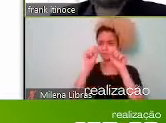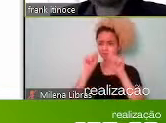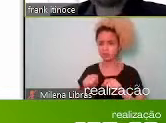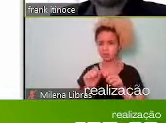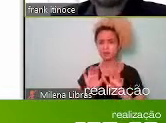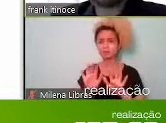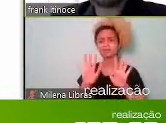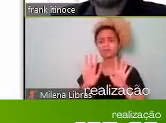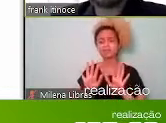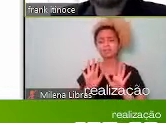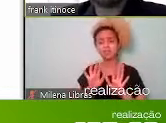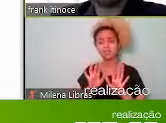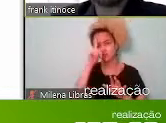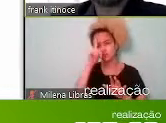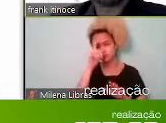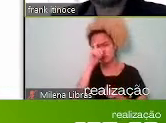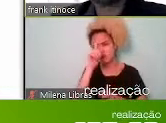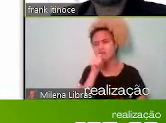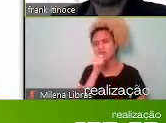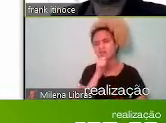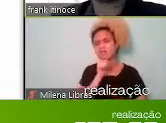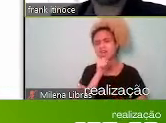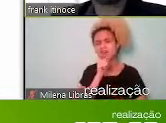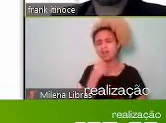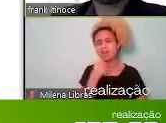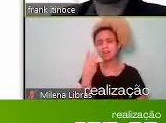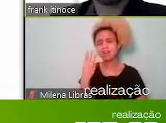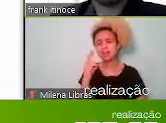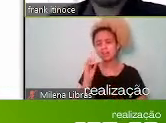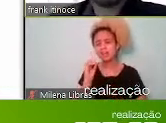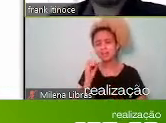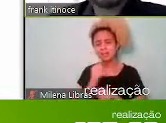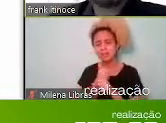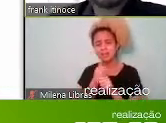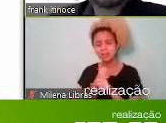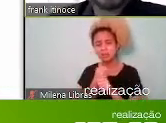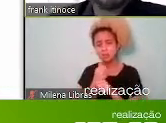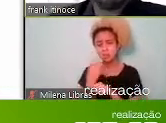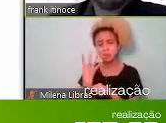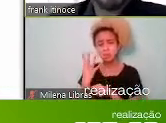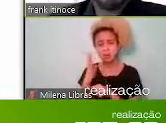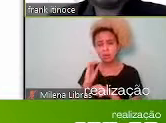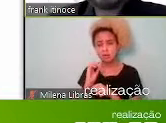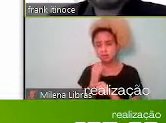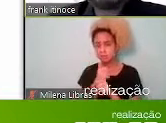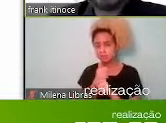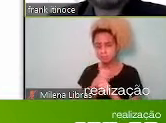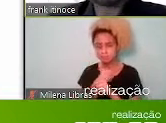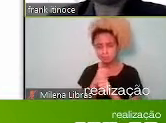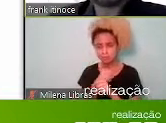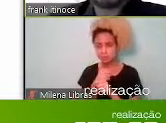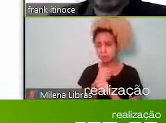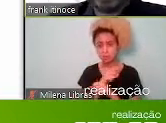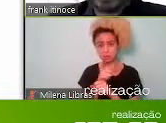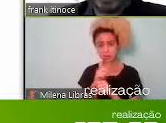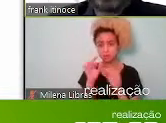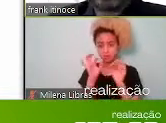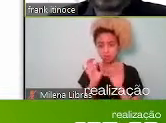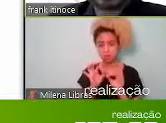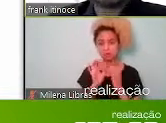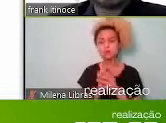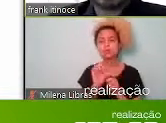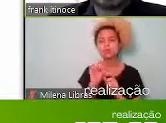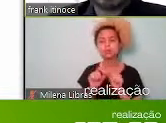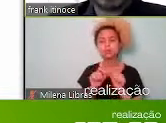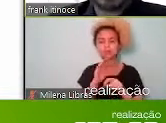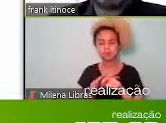Só que é um hospital antigo, de 30 anos, 40 anos, que não está regularizado. O que é feito? A gente chama os técnicos,